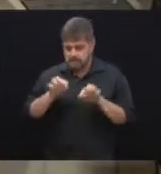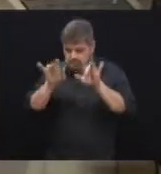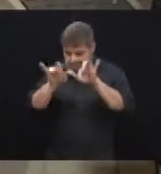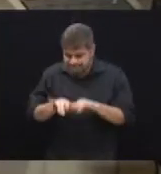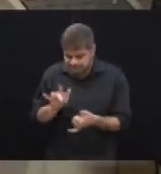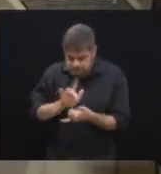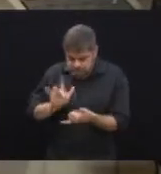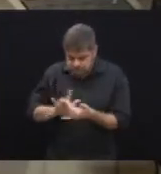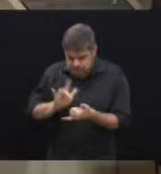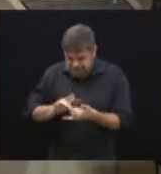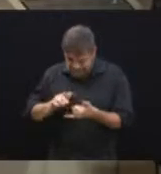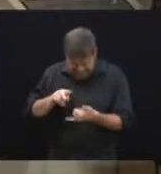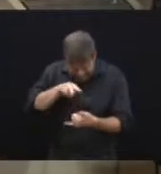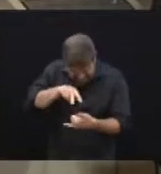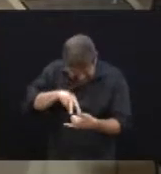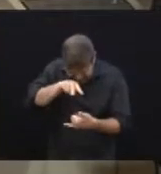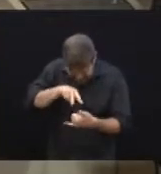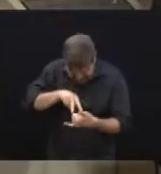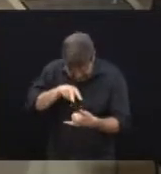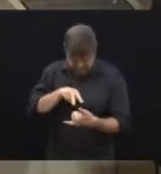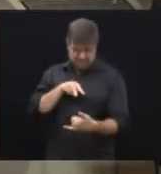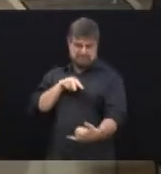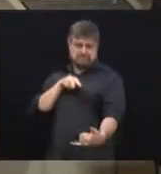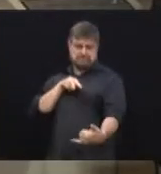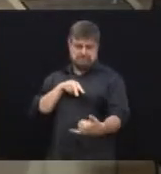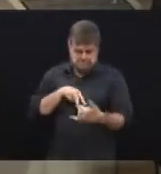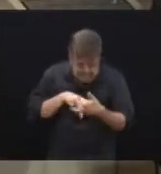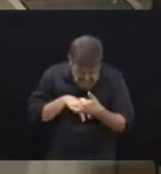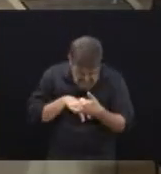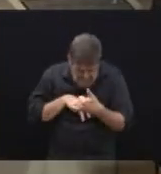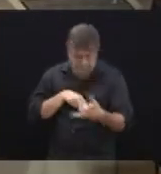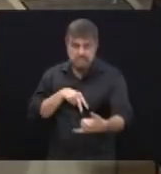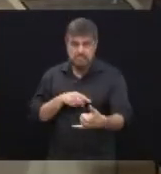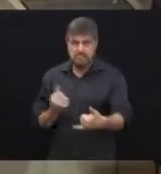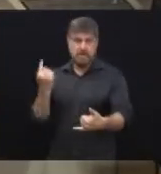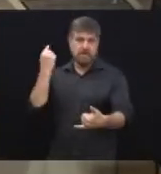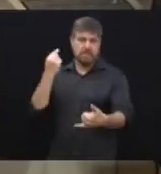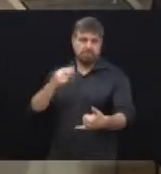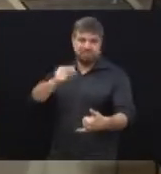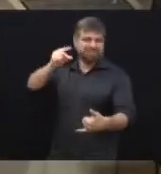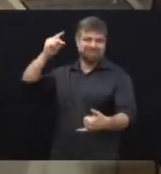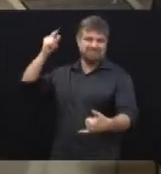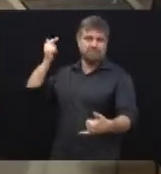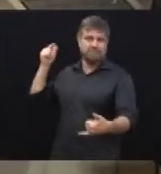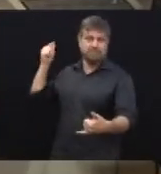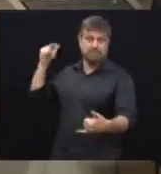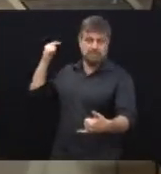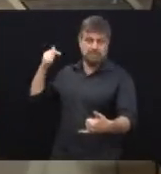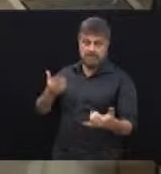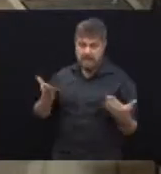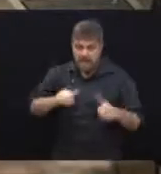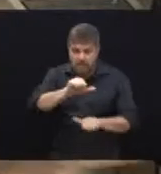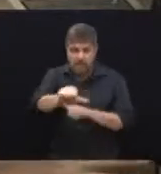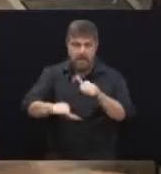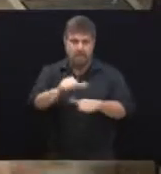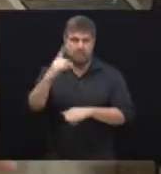os eletrônicos e uma visão com variação de distância, que antigamente era uma coisa um pouco mais restrita, então muda um pouco a